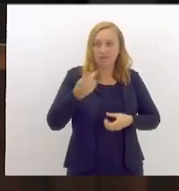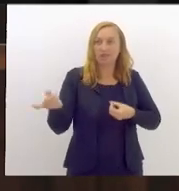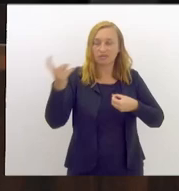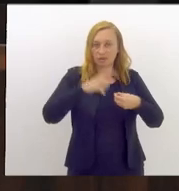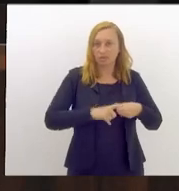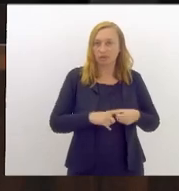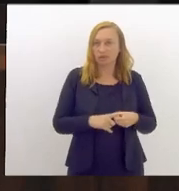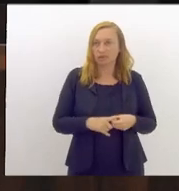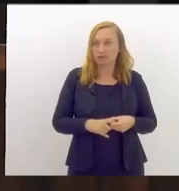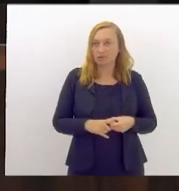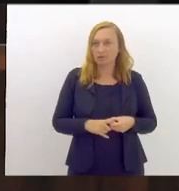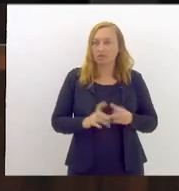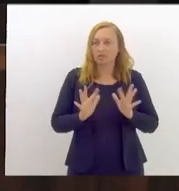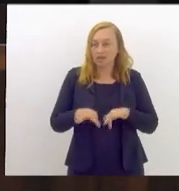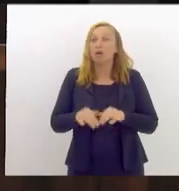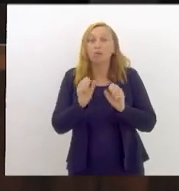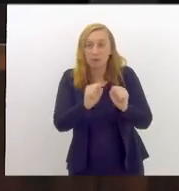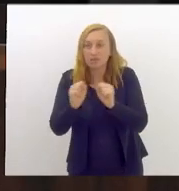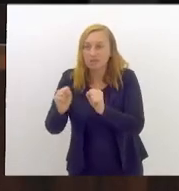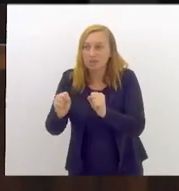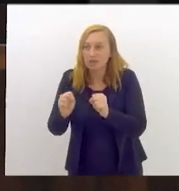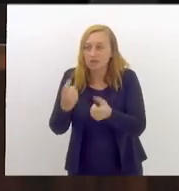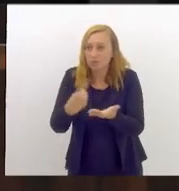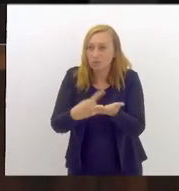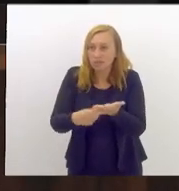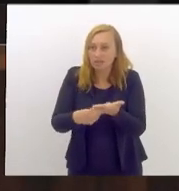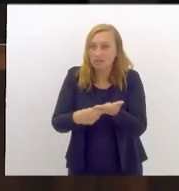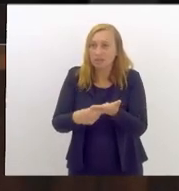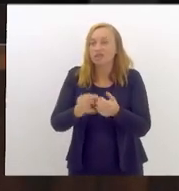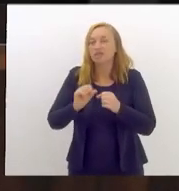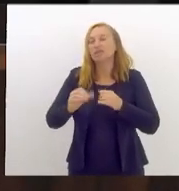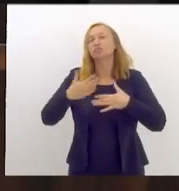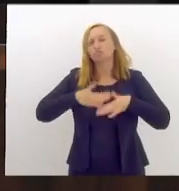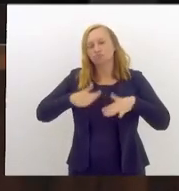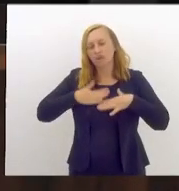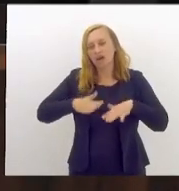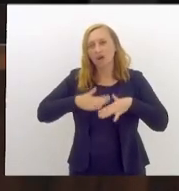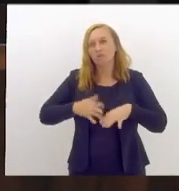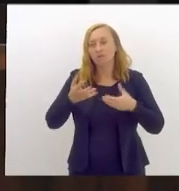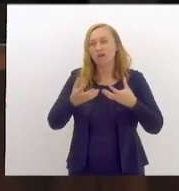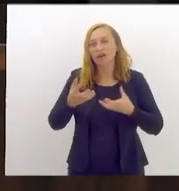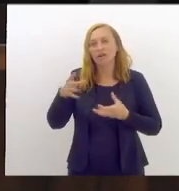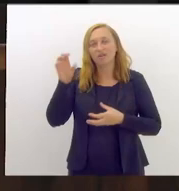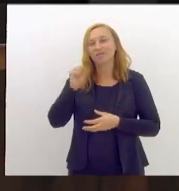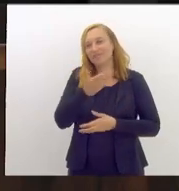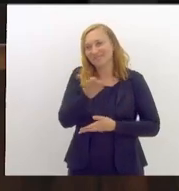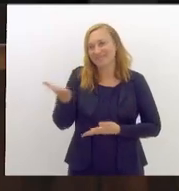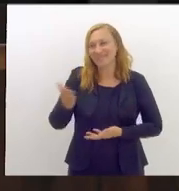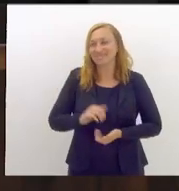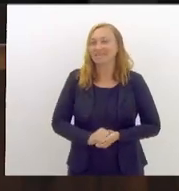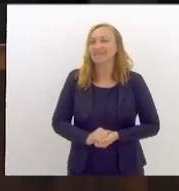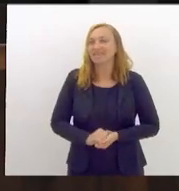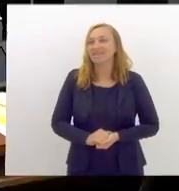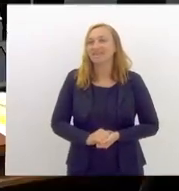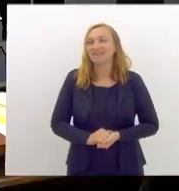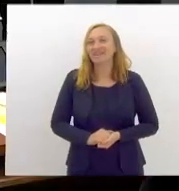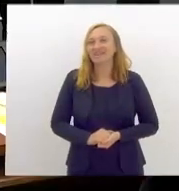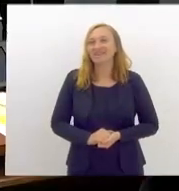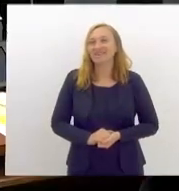volta para o encerramento pode ser assim que aí a gente faz com tranquilidade eu quero ouvir vocês de